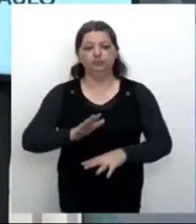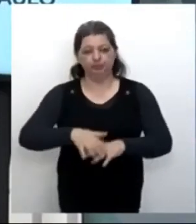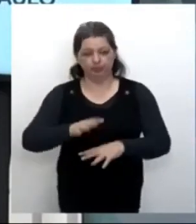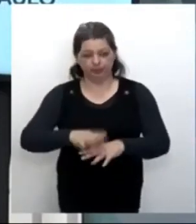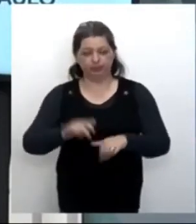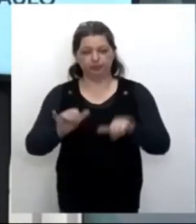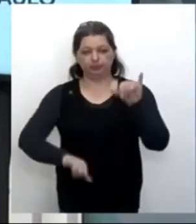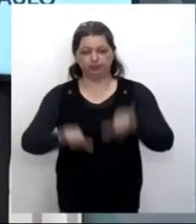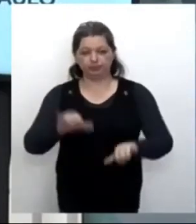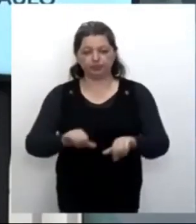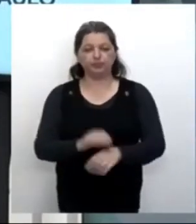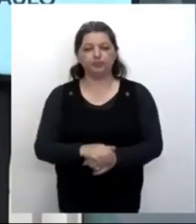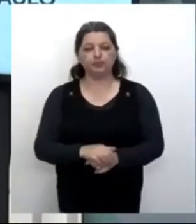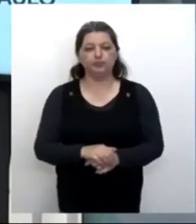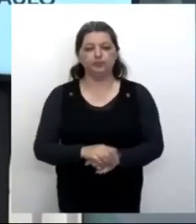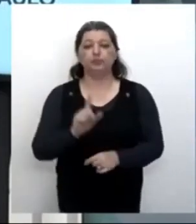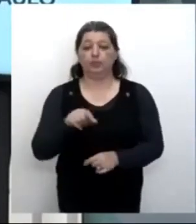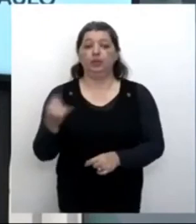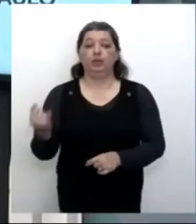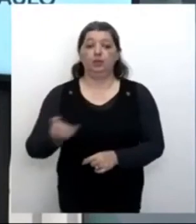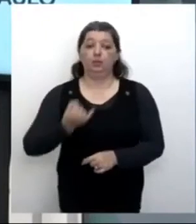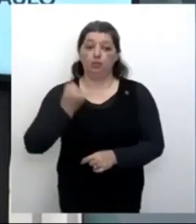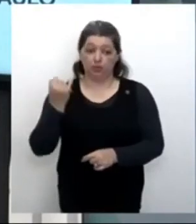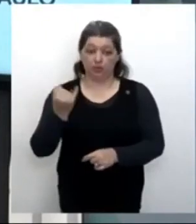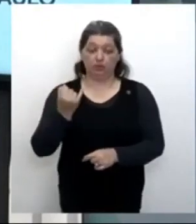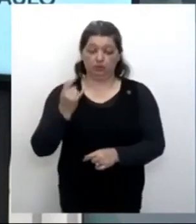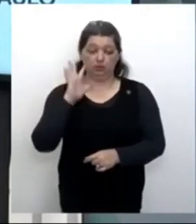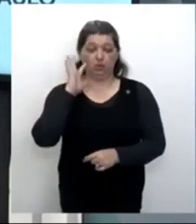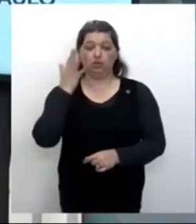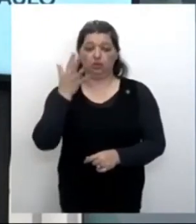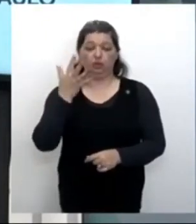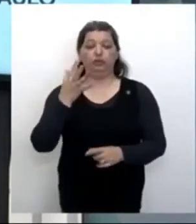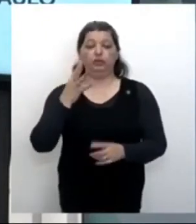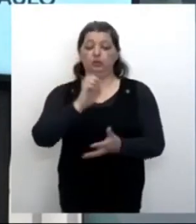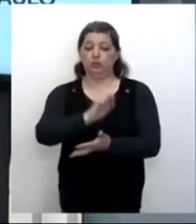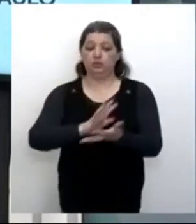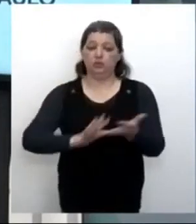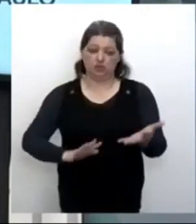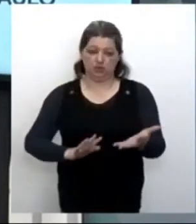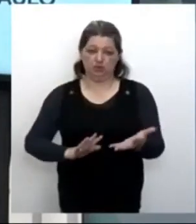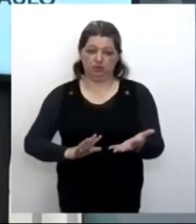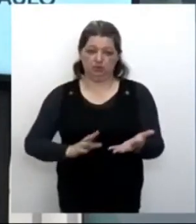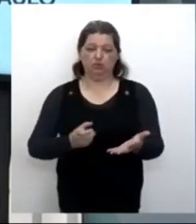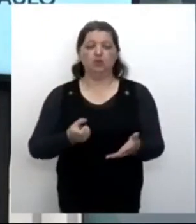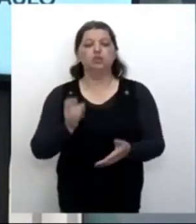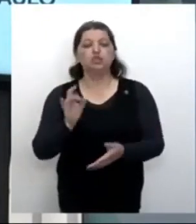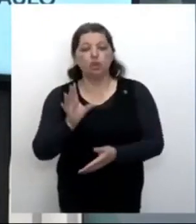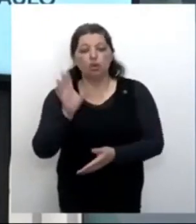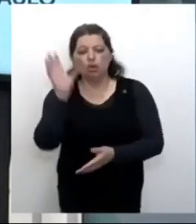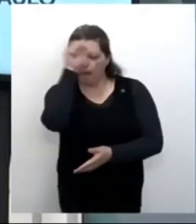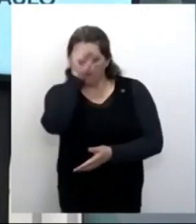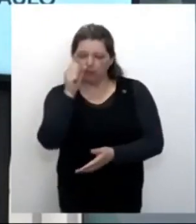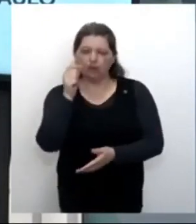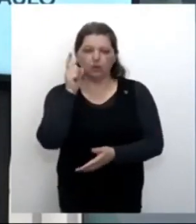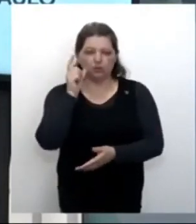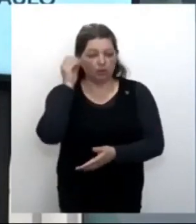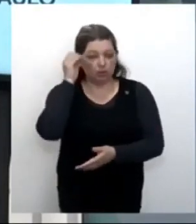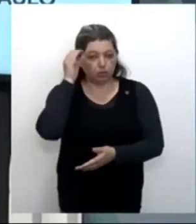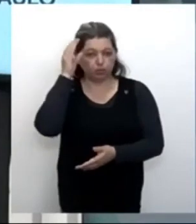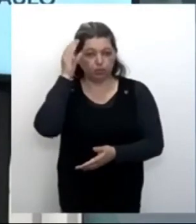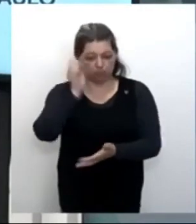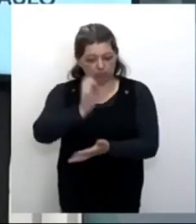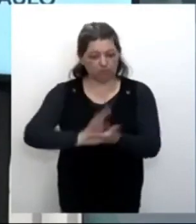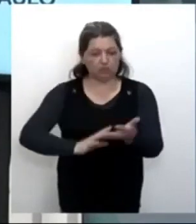matemática. É importante a resolução de exercício. Só vou aprender quando eu resolver os exercícios, tá?